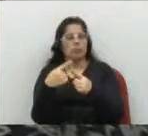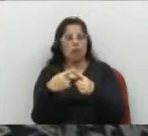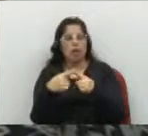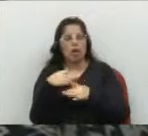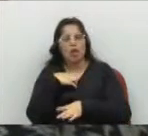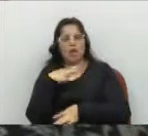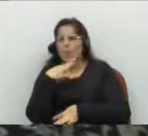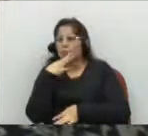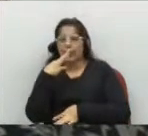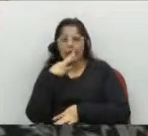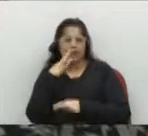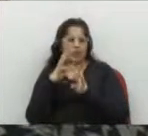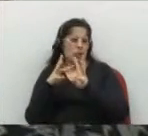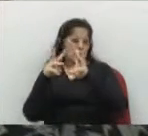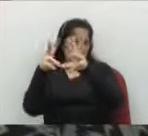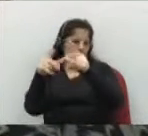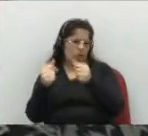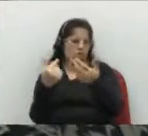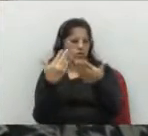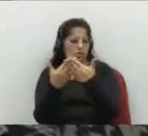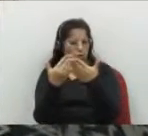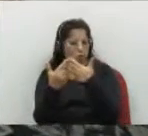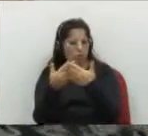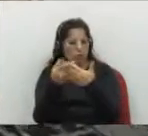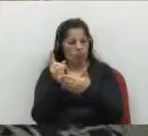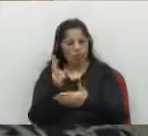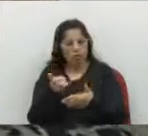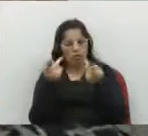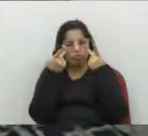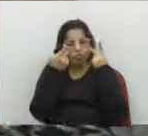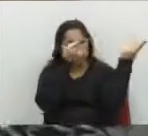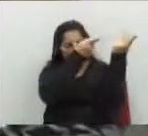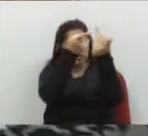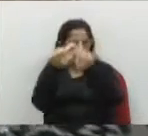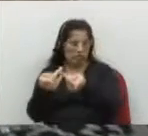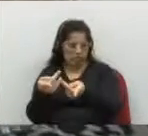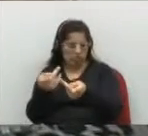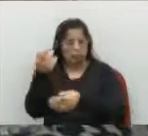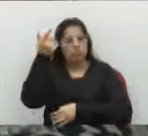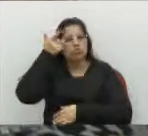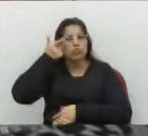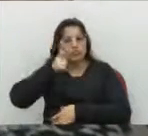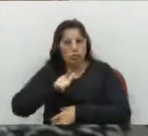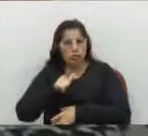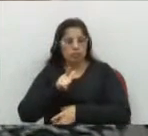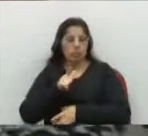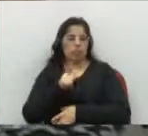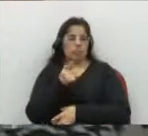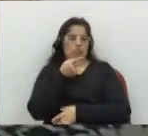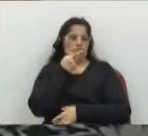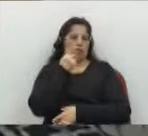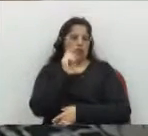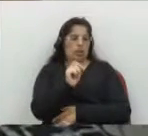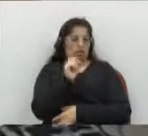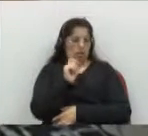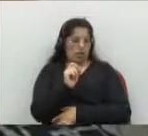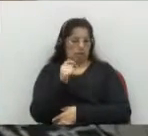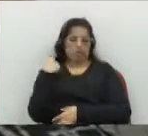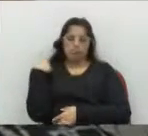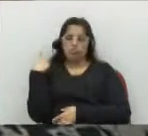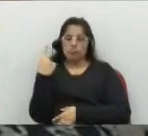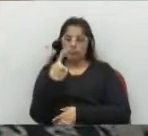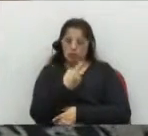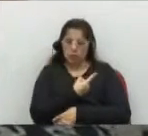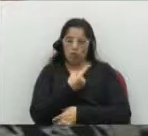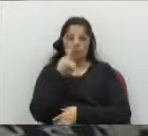duas escolas perfeitamente bem. E aqui eu reafirmo que as nossas crianças devem e têm que